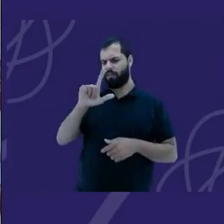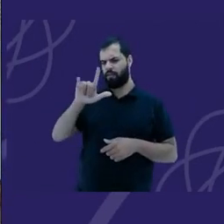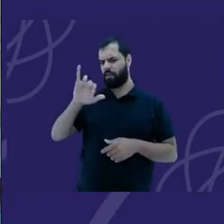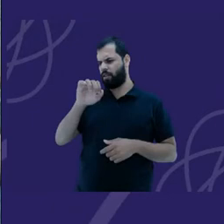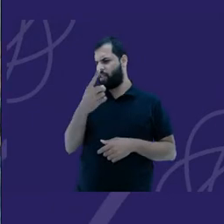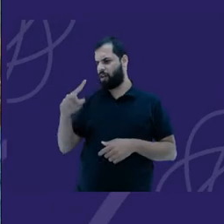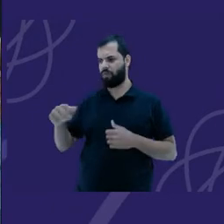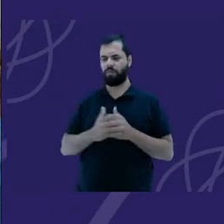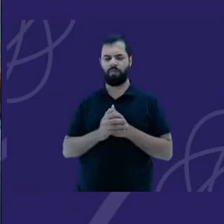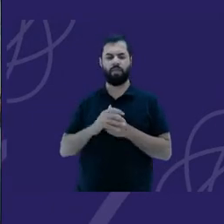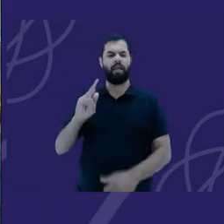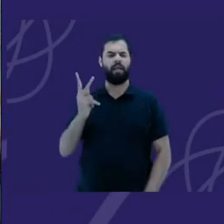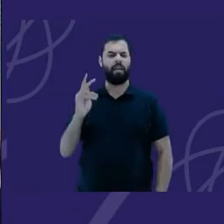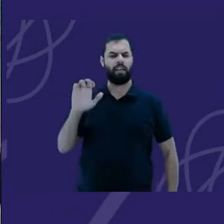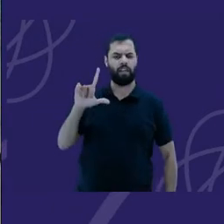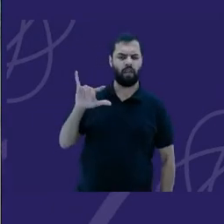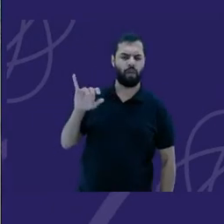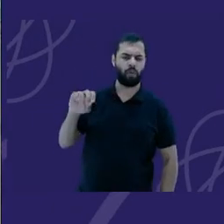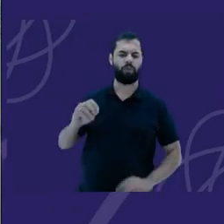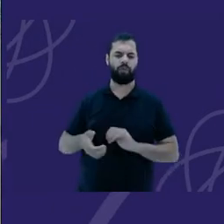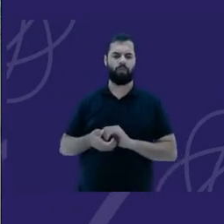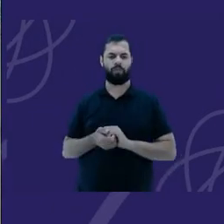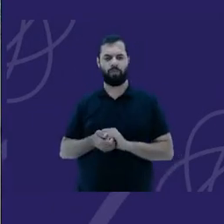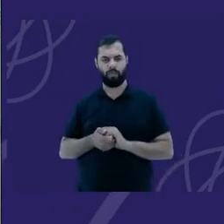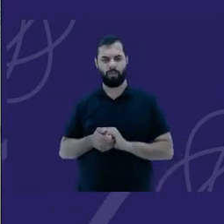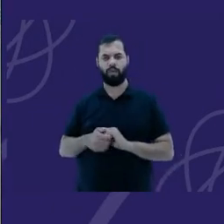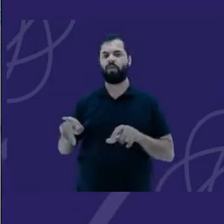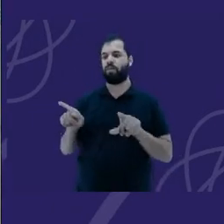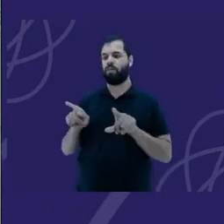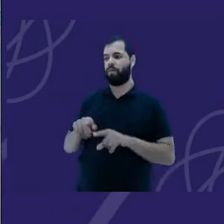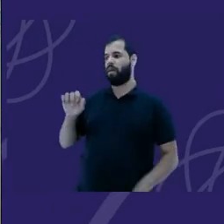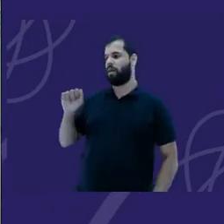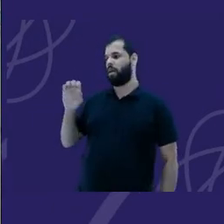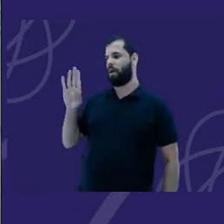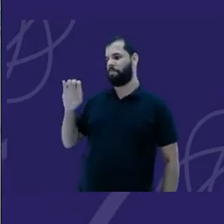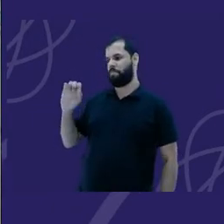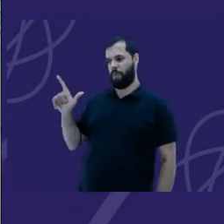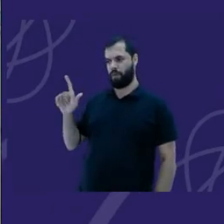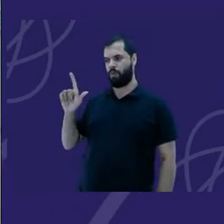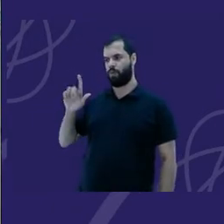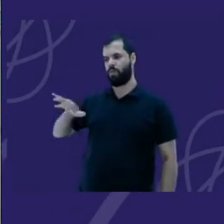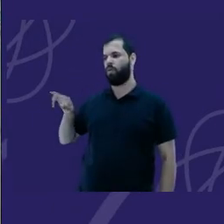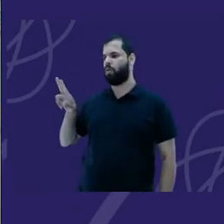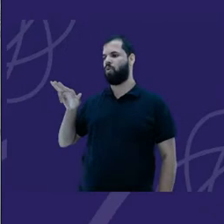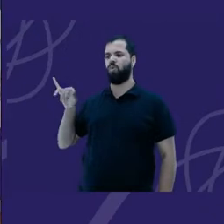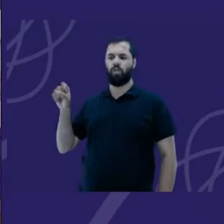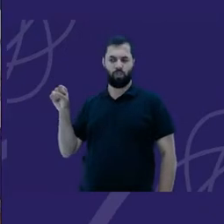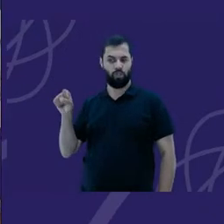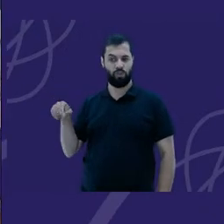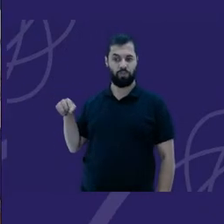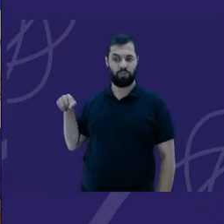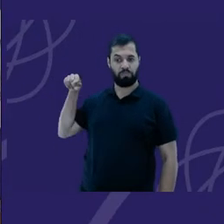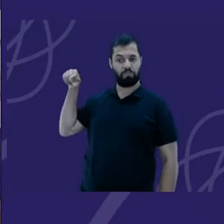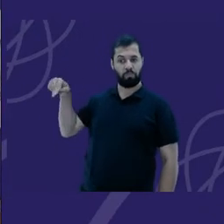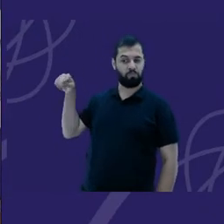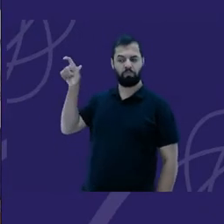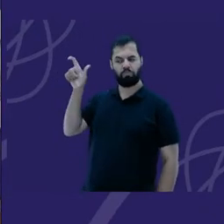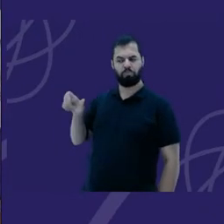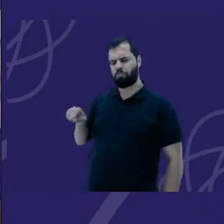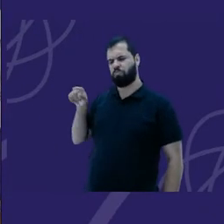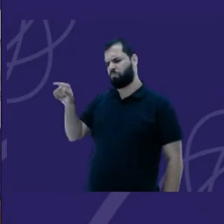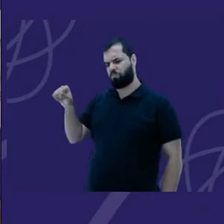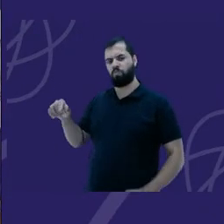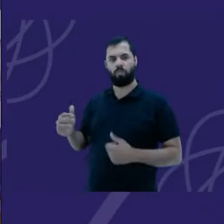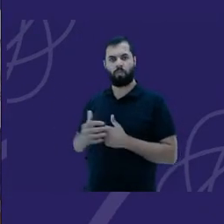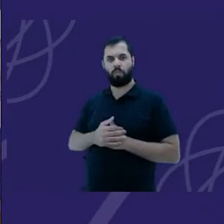né? Hélio e Abel Luiz. Né? A Bia Luiz foi, né, teve também